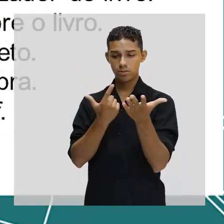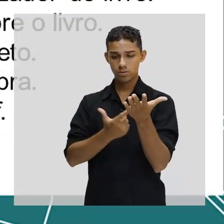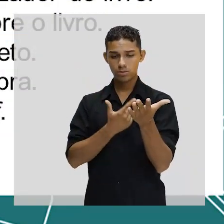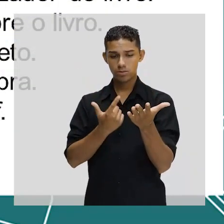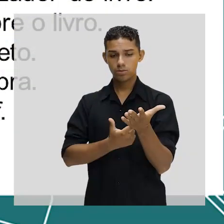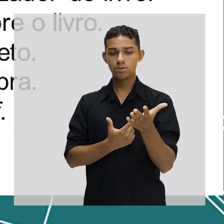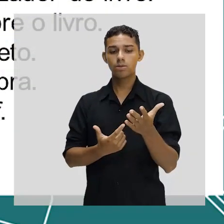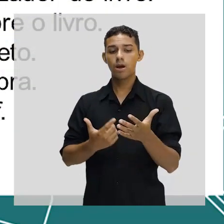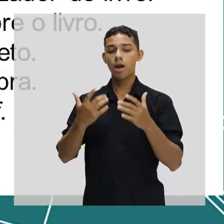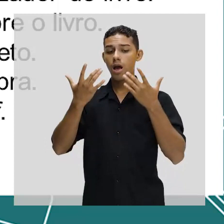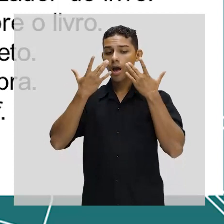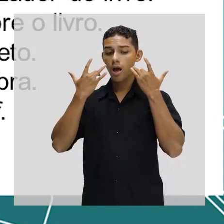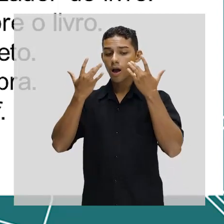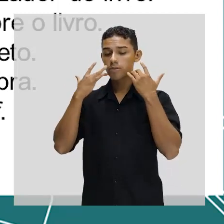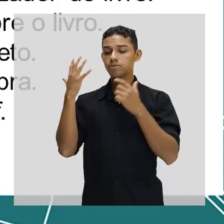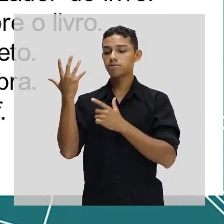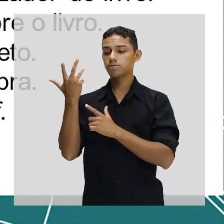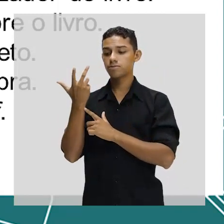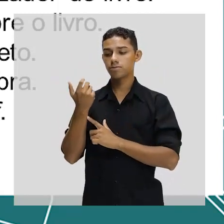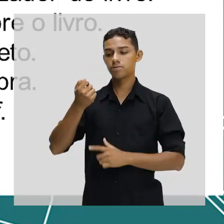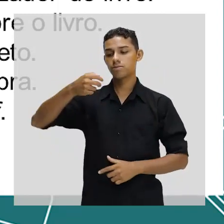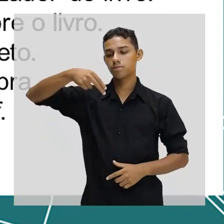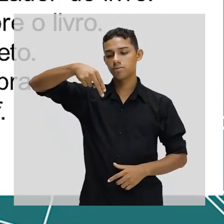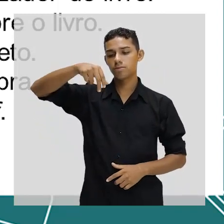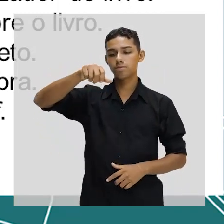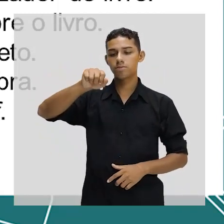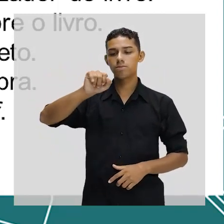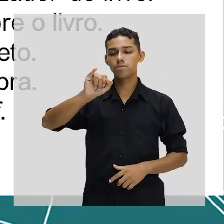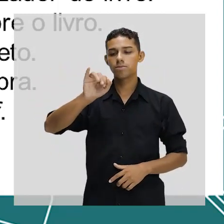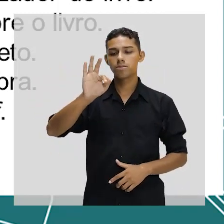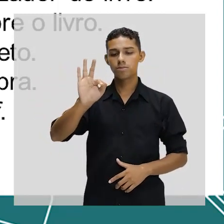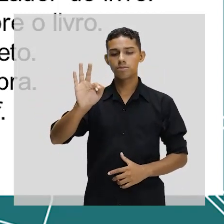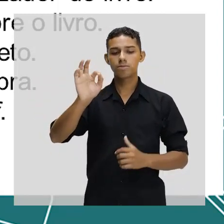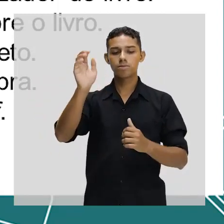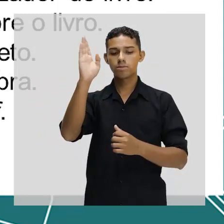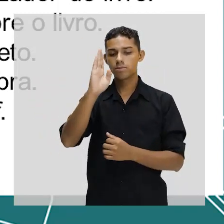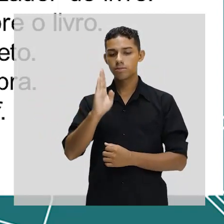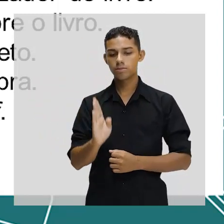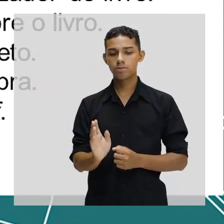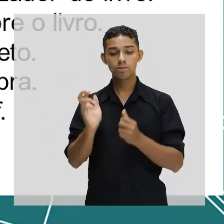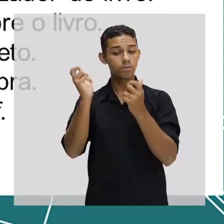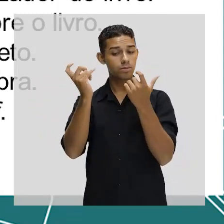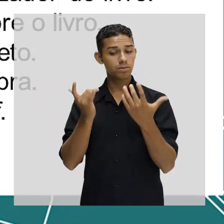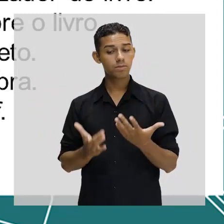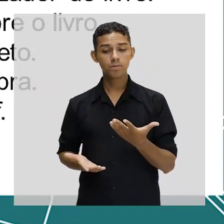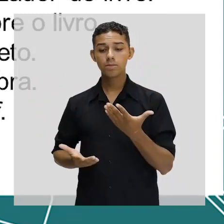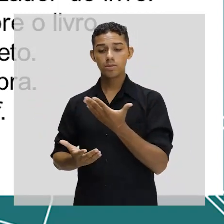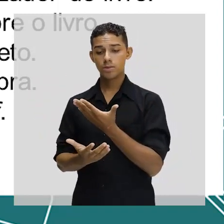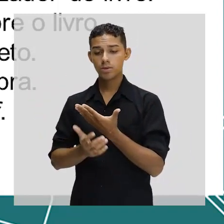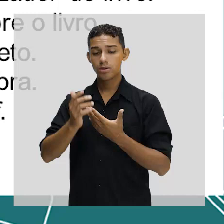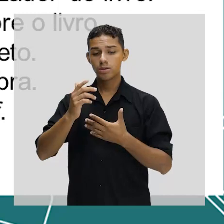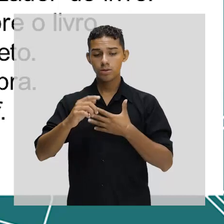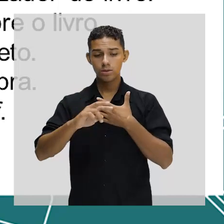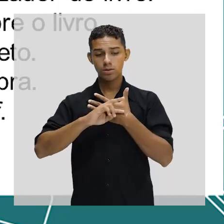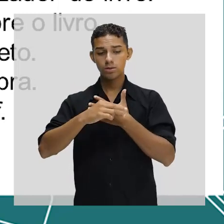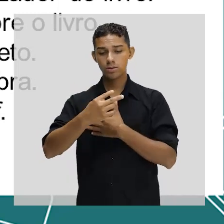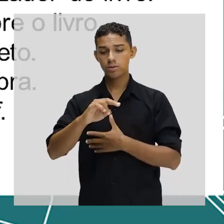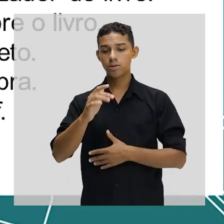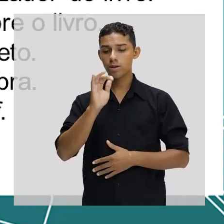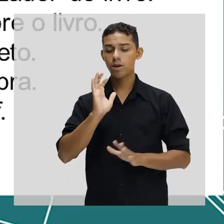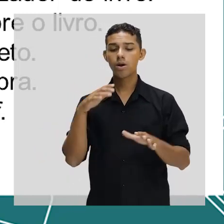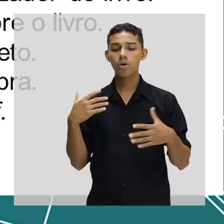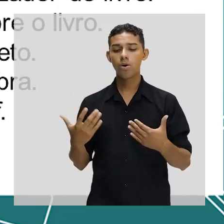Brasil. Na organização desse trecho, predomina o uso da sequência. Qual foi